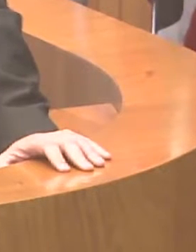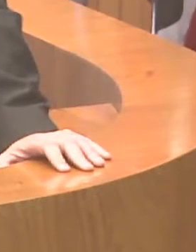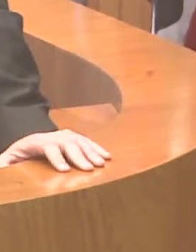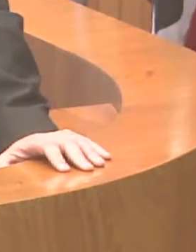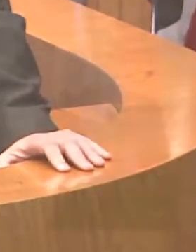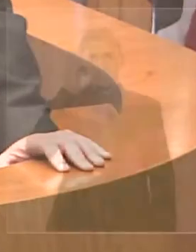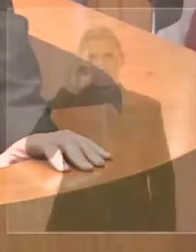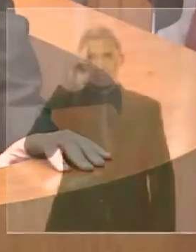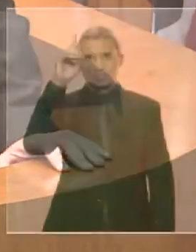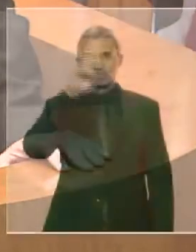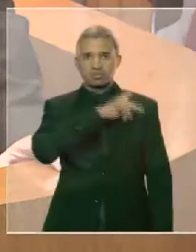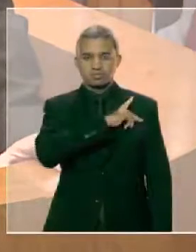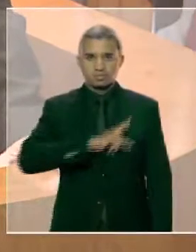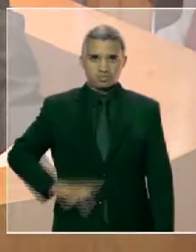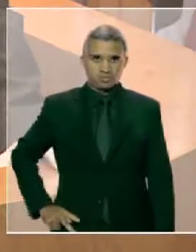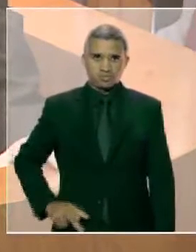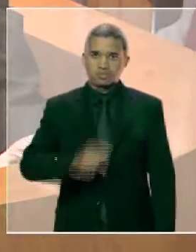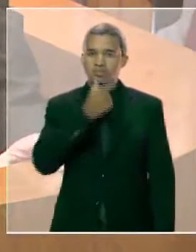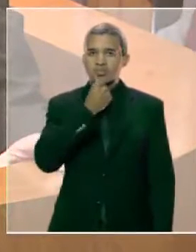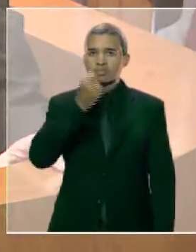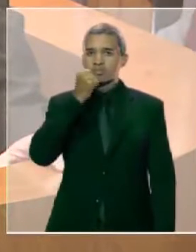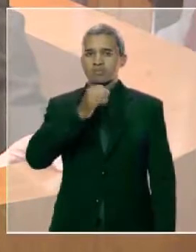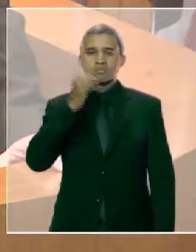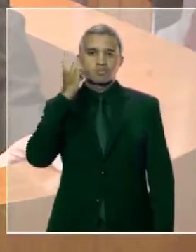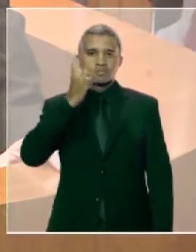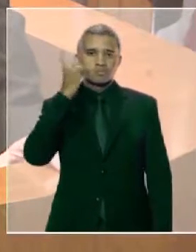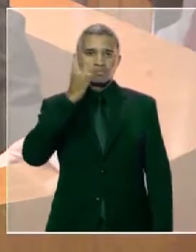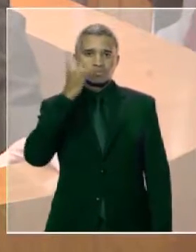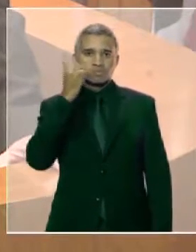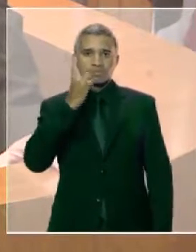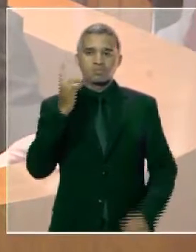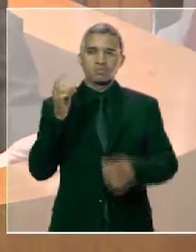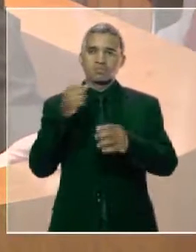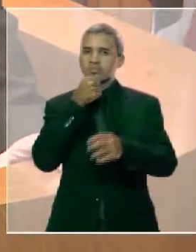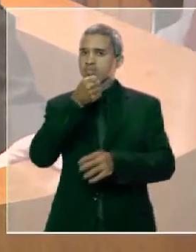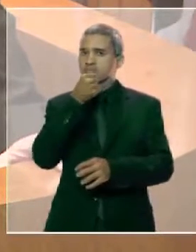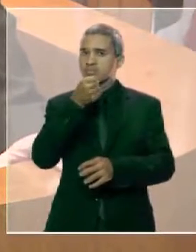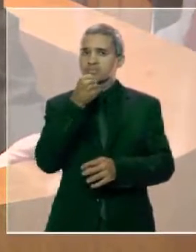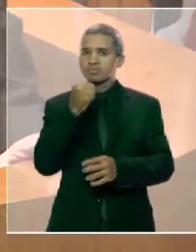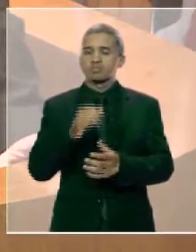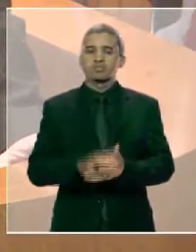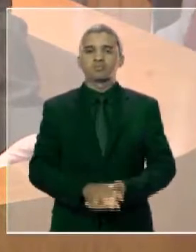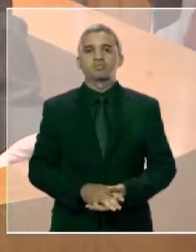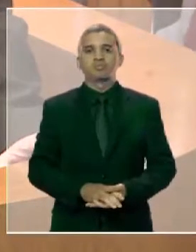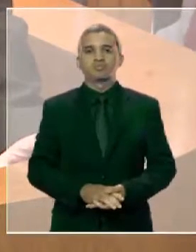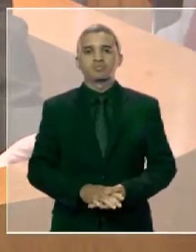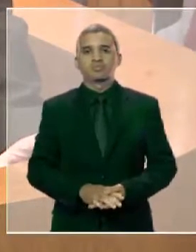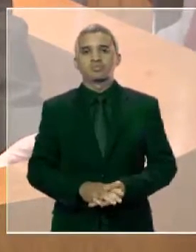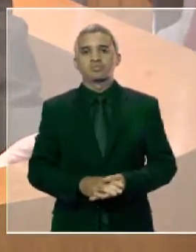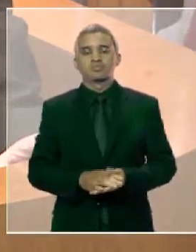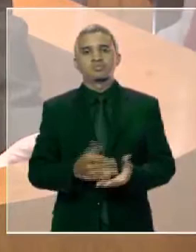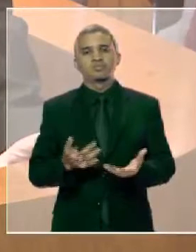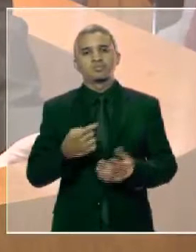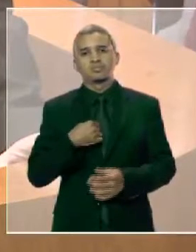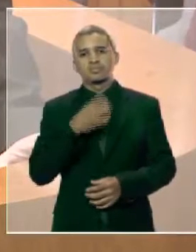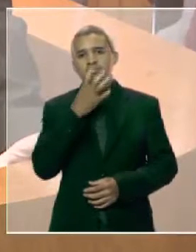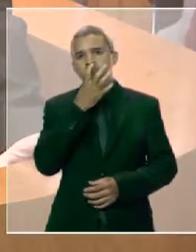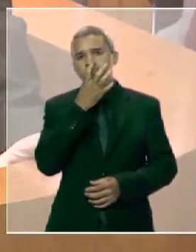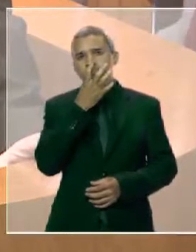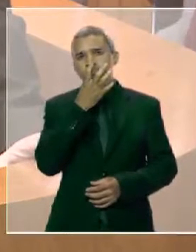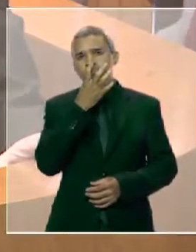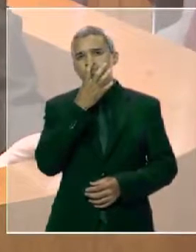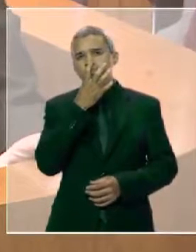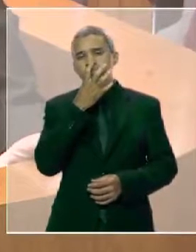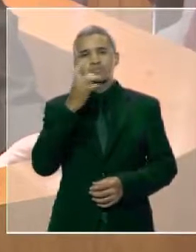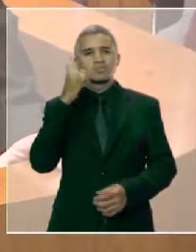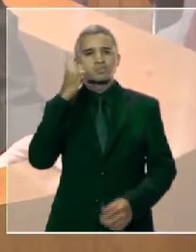ouvi há pouco o pronunciamento da deputada Andréa Mourá e do deputado Edilásio Júnior, no que diz respeito